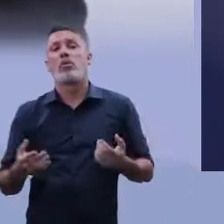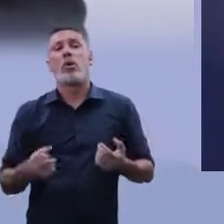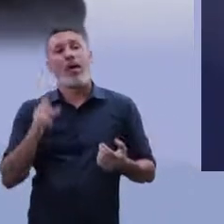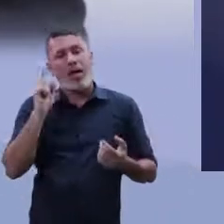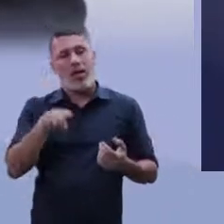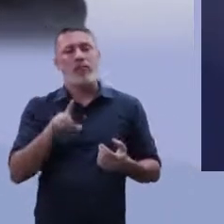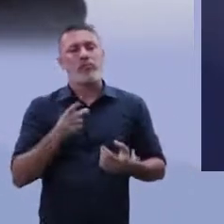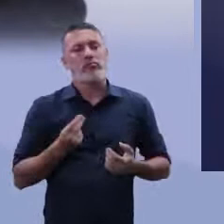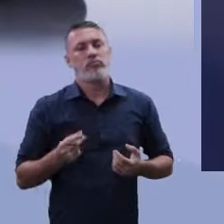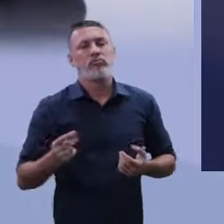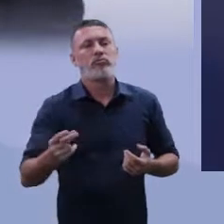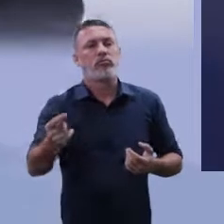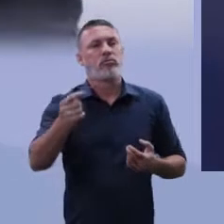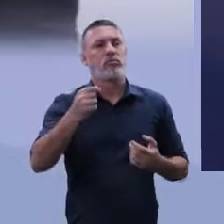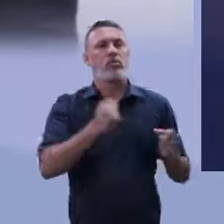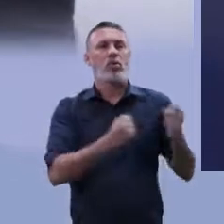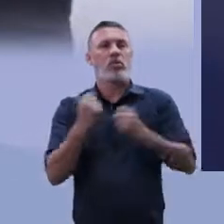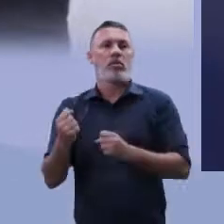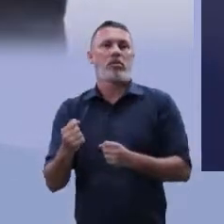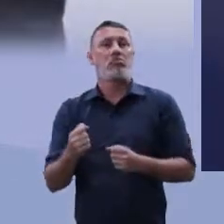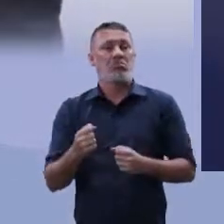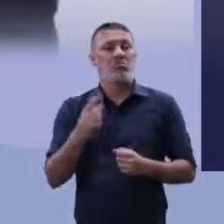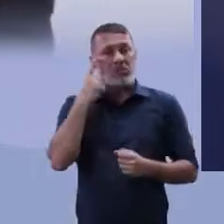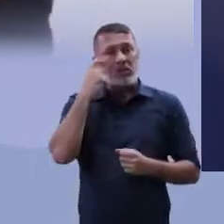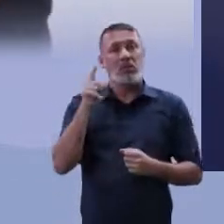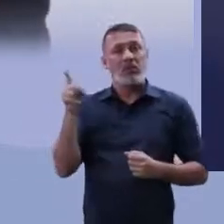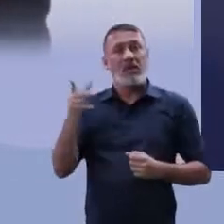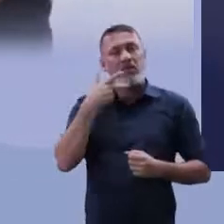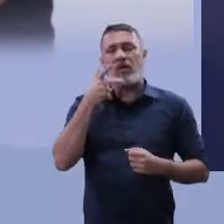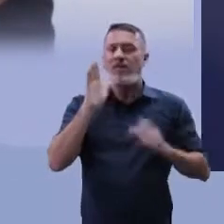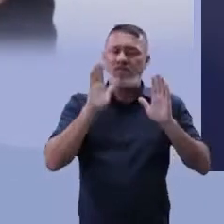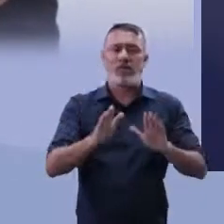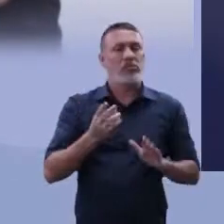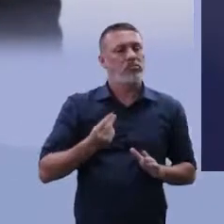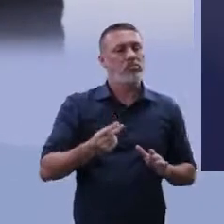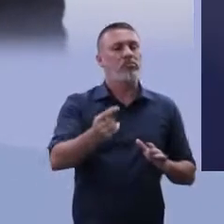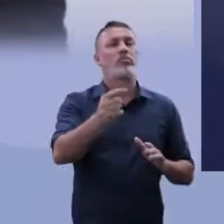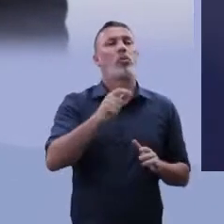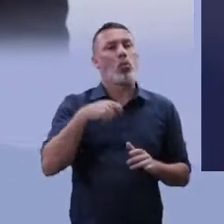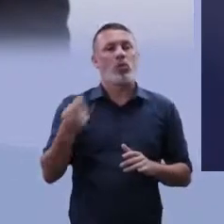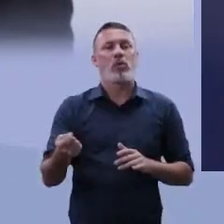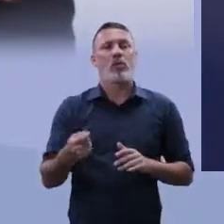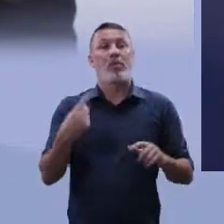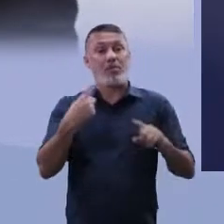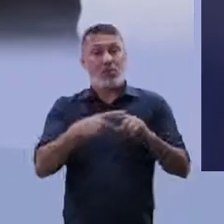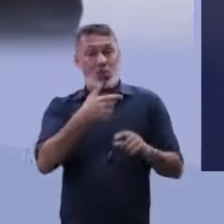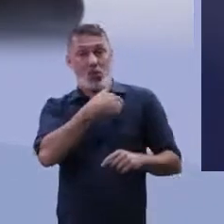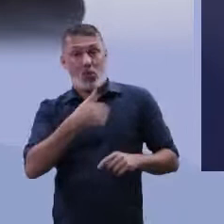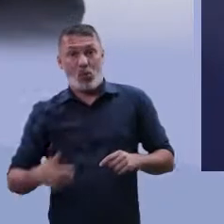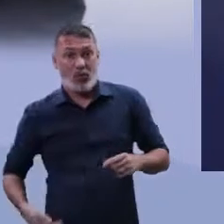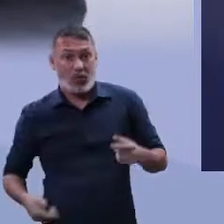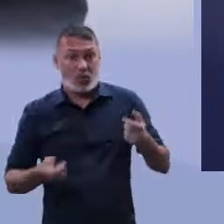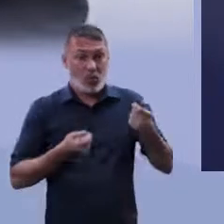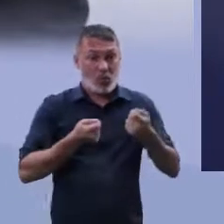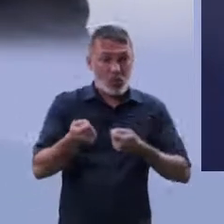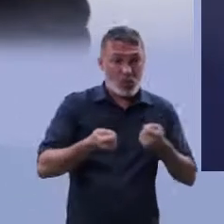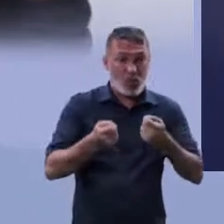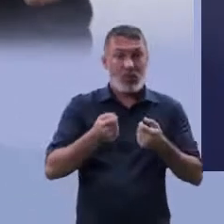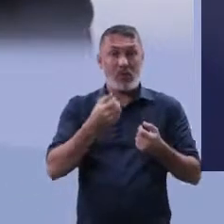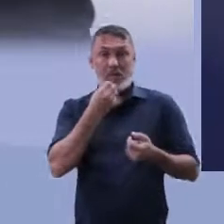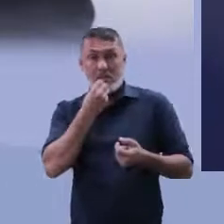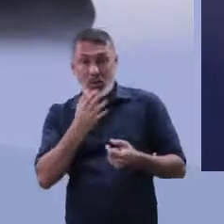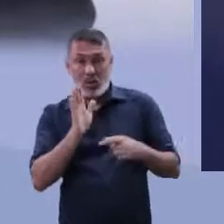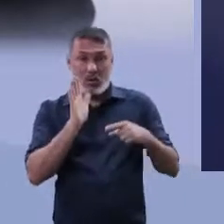do poder para Maquiavel? Apenas a perpetuação no poder. Olha que interessante. Então, até o que um